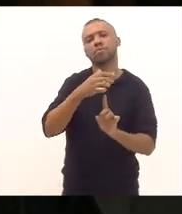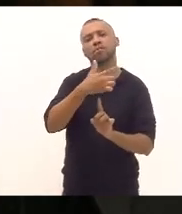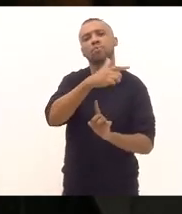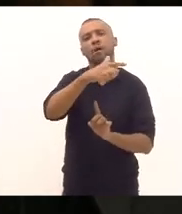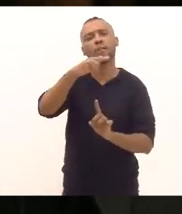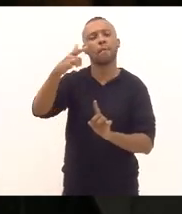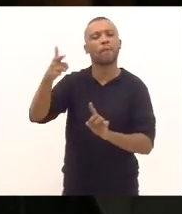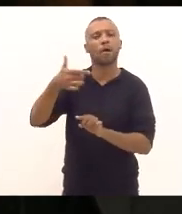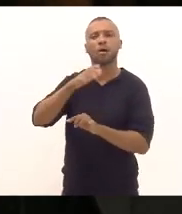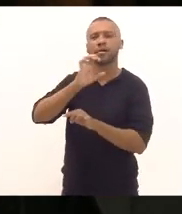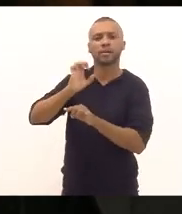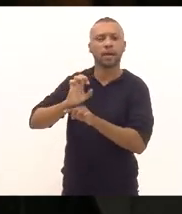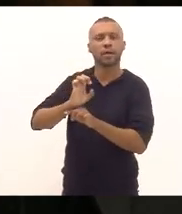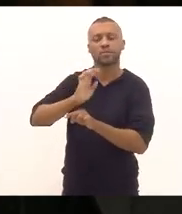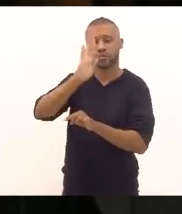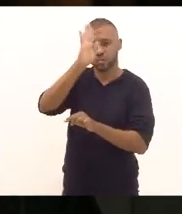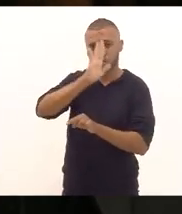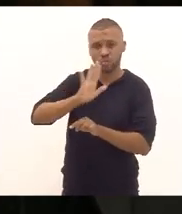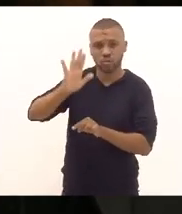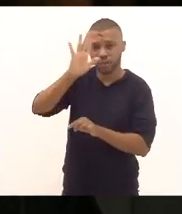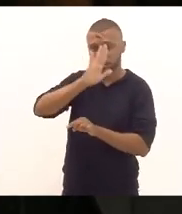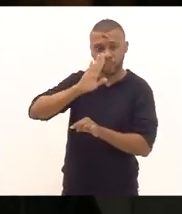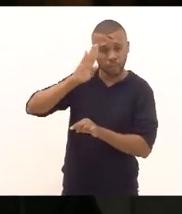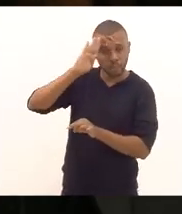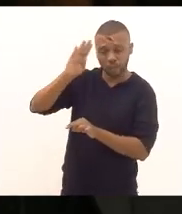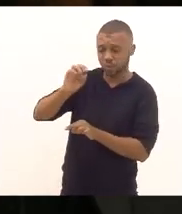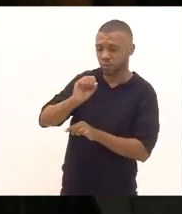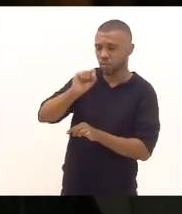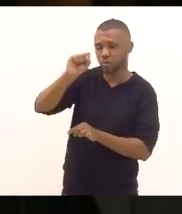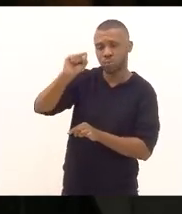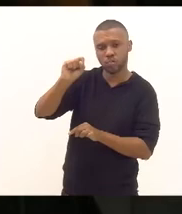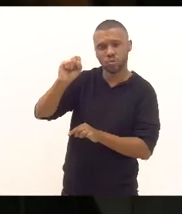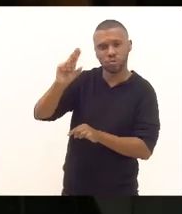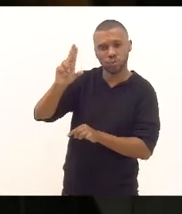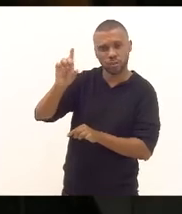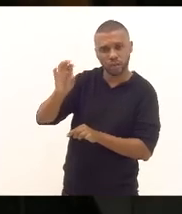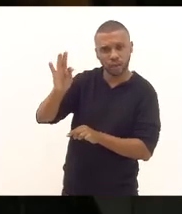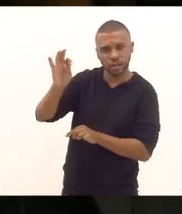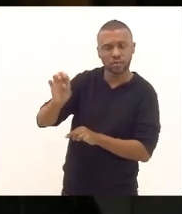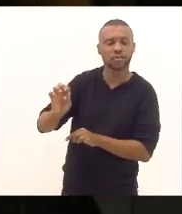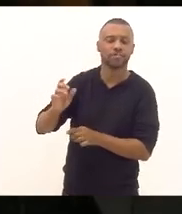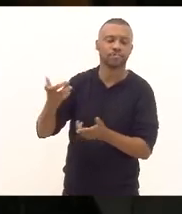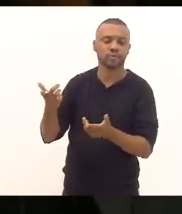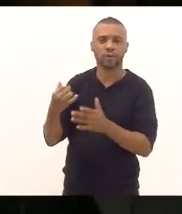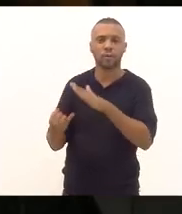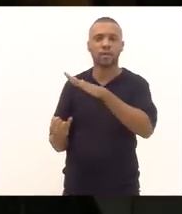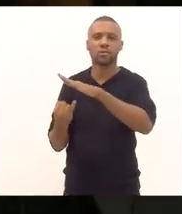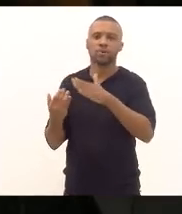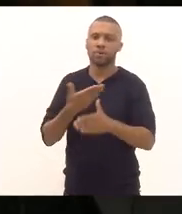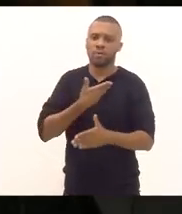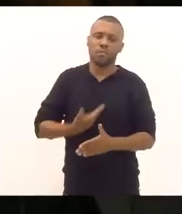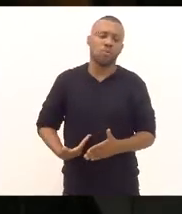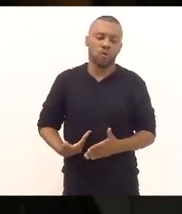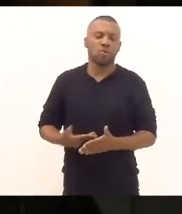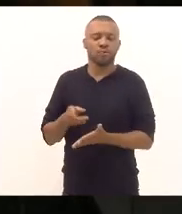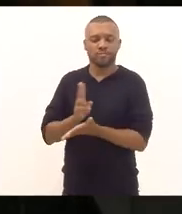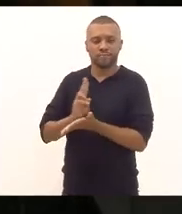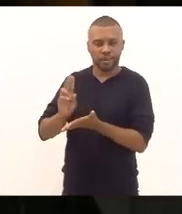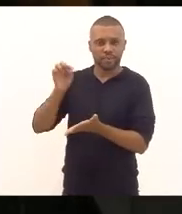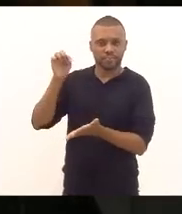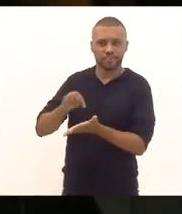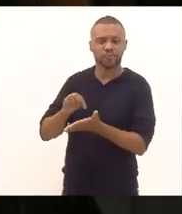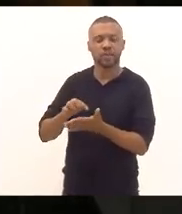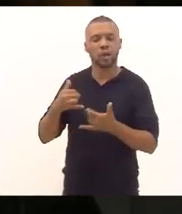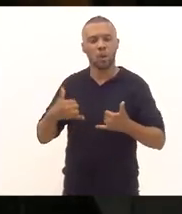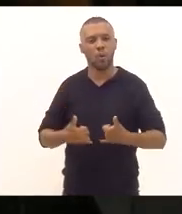estados brasileiros sobretudo no sudeste brasileiro então assim é uma grande instituição pública a grande escrito instituição